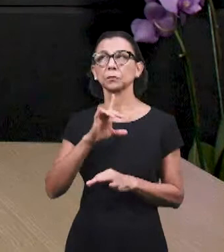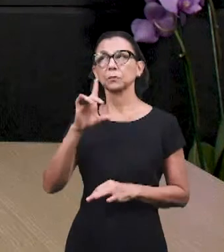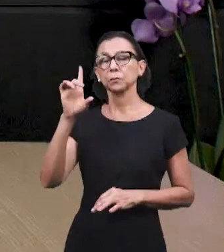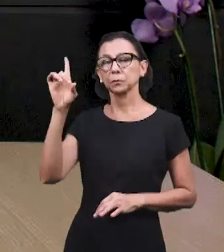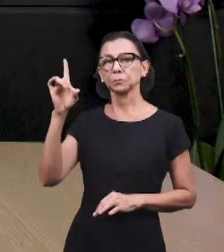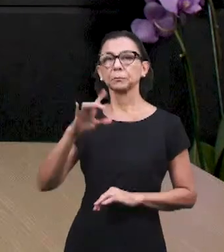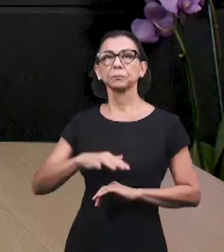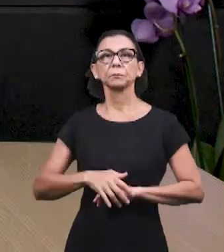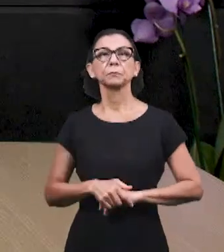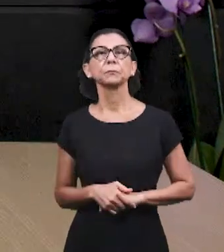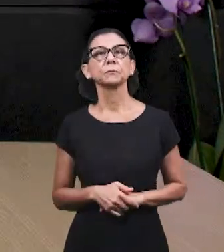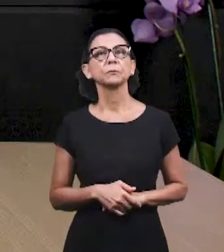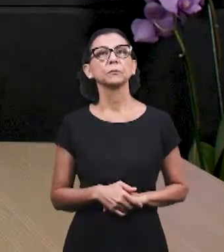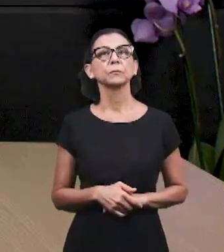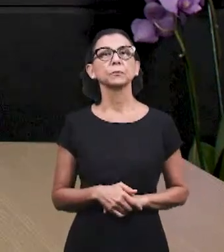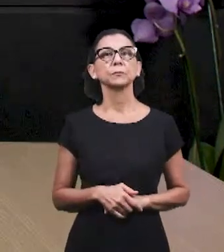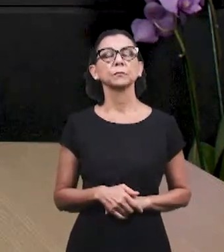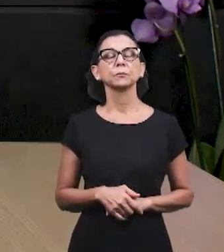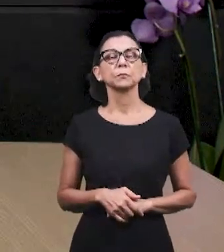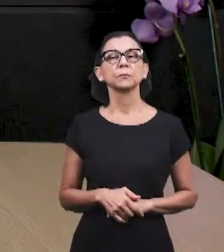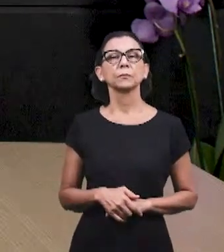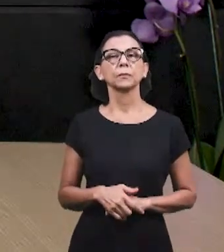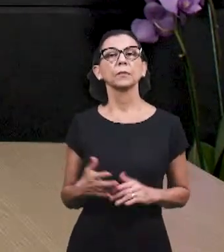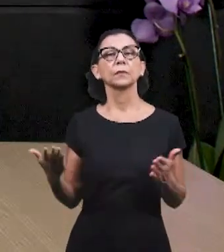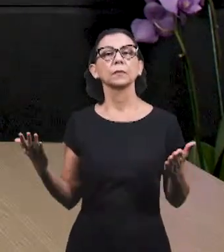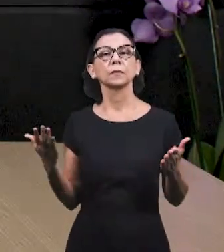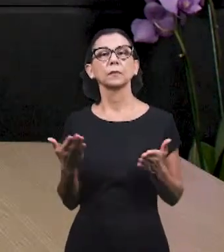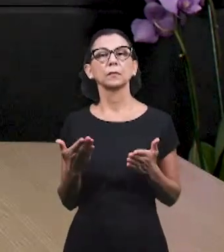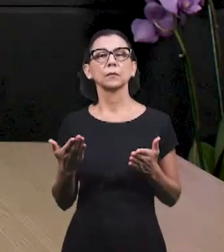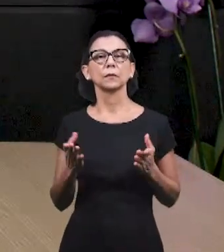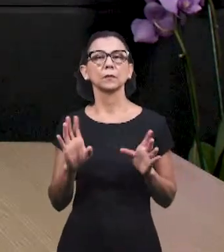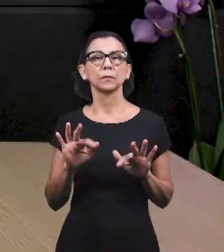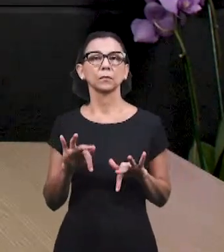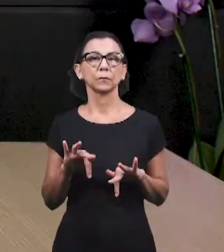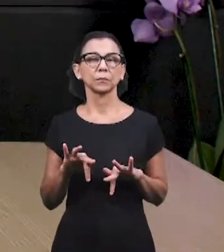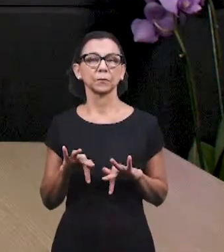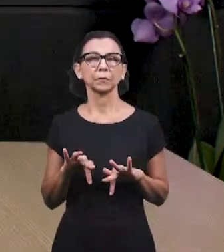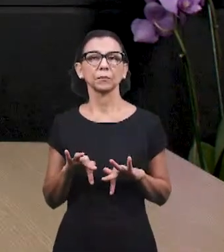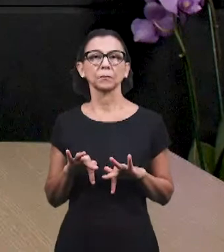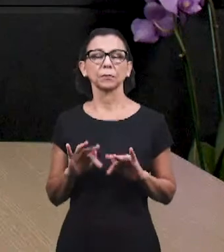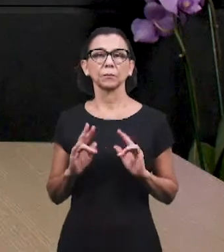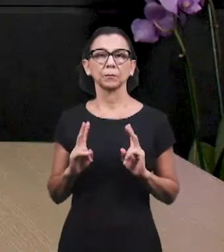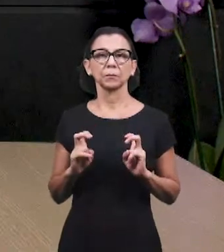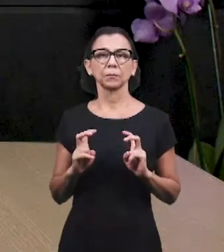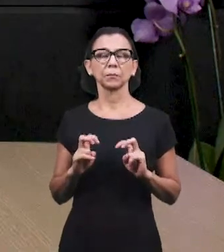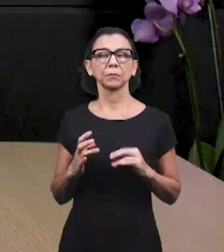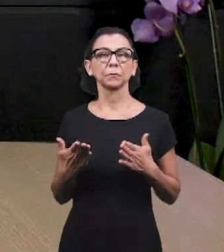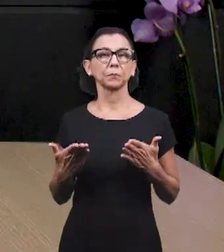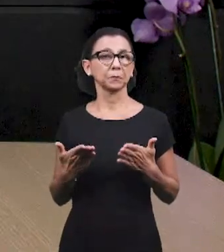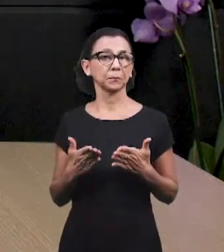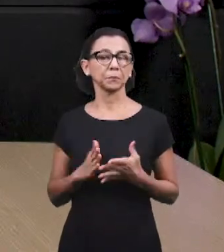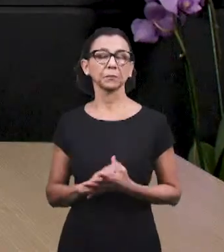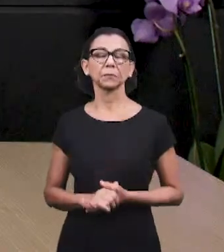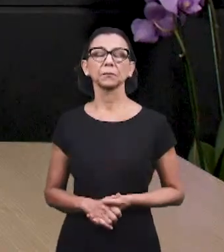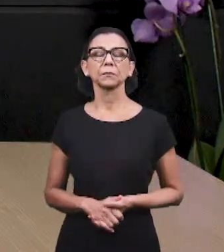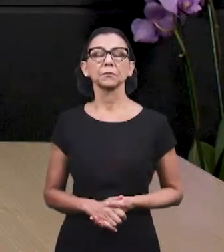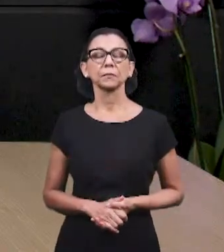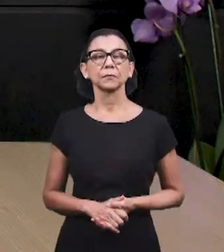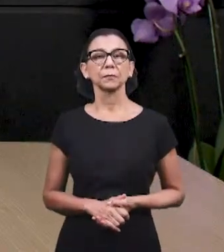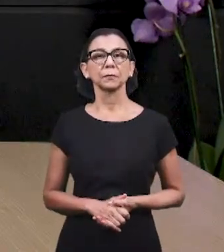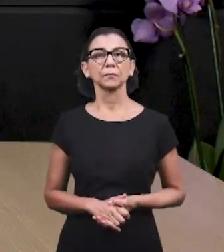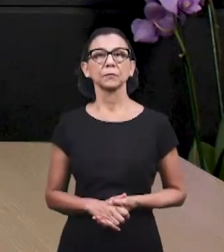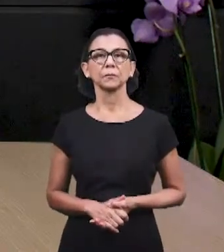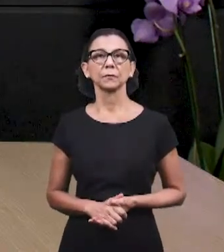participação. Agora sim, nós iremos fazer aqui a parte final do nosso assunto de hoje, que vai